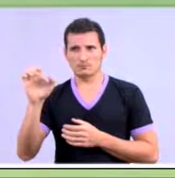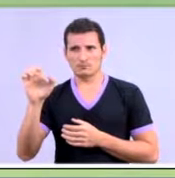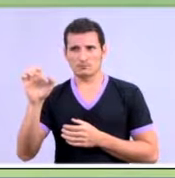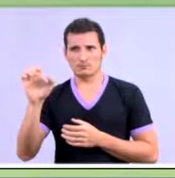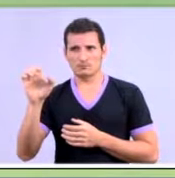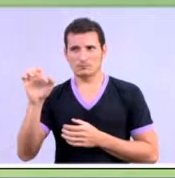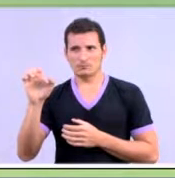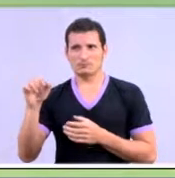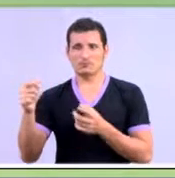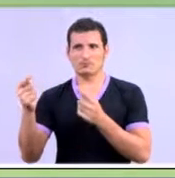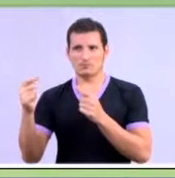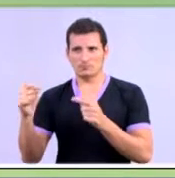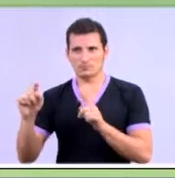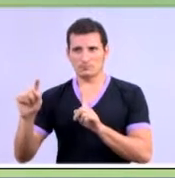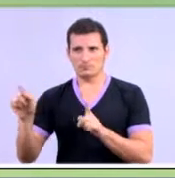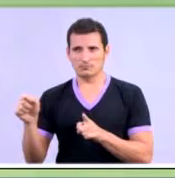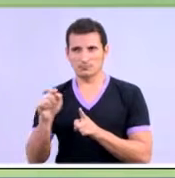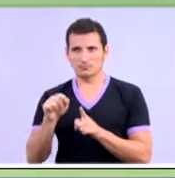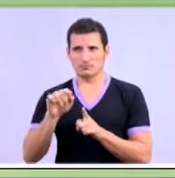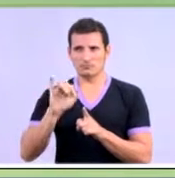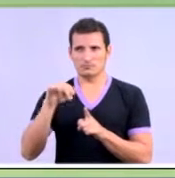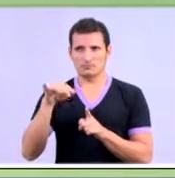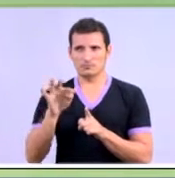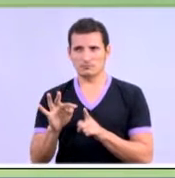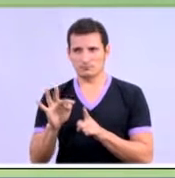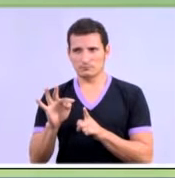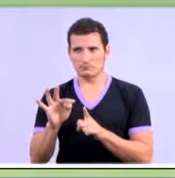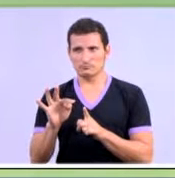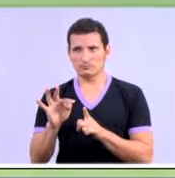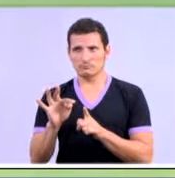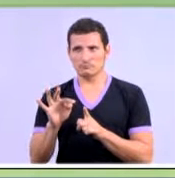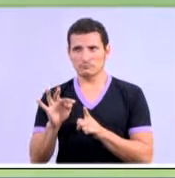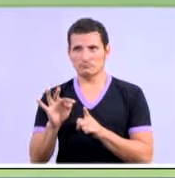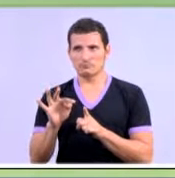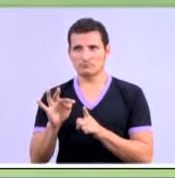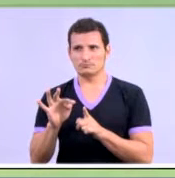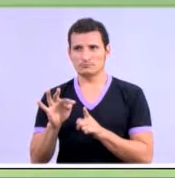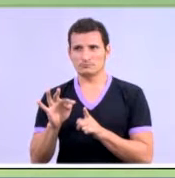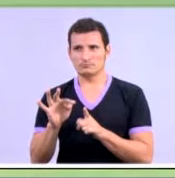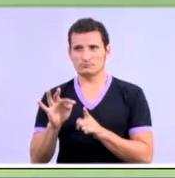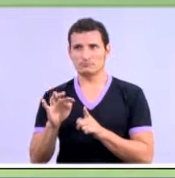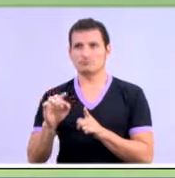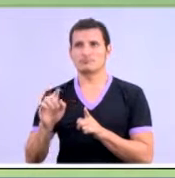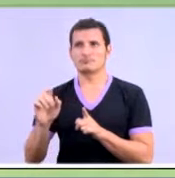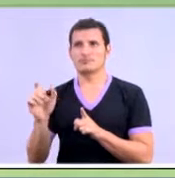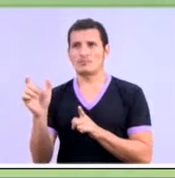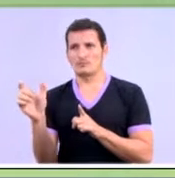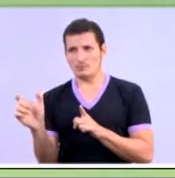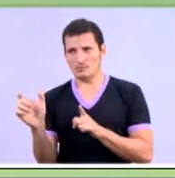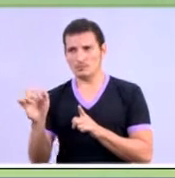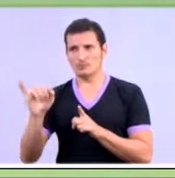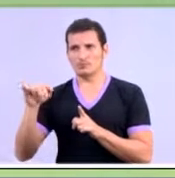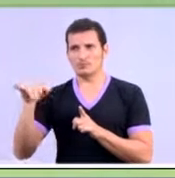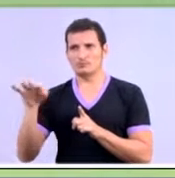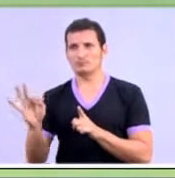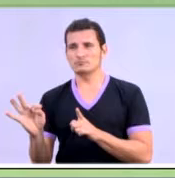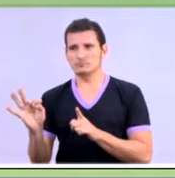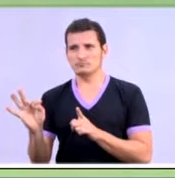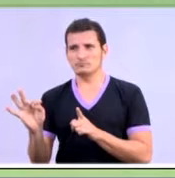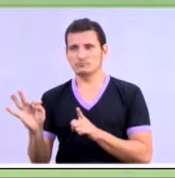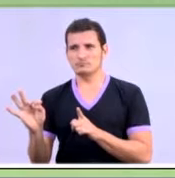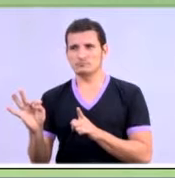Ok. No segundo método comprar, qual é o primeiro tipo do primeiro parâmetro? Inteiro. E qual é o tipo do segundo